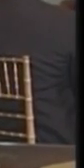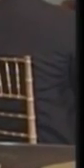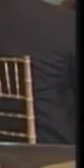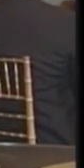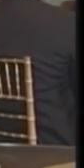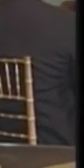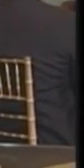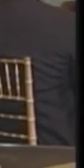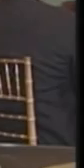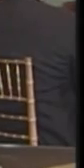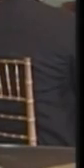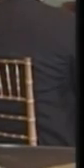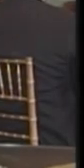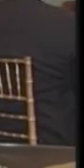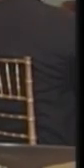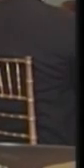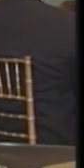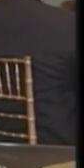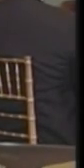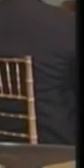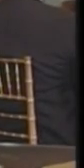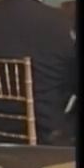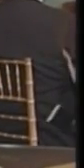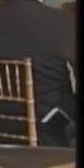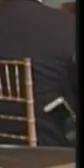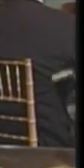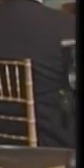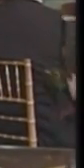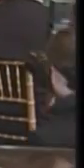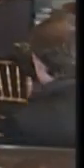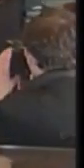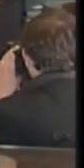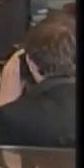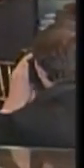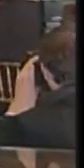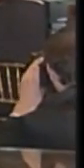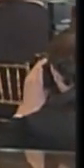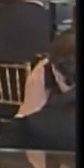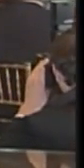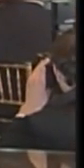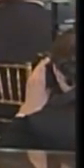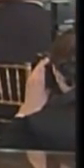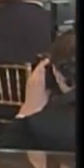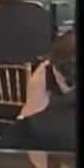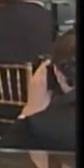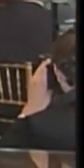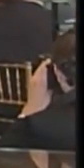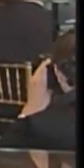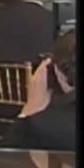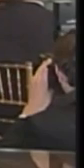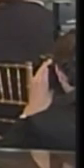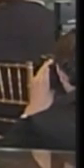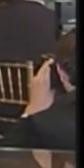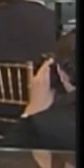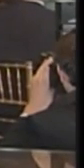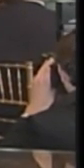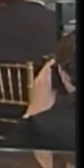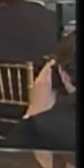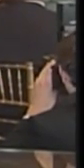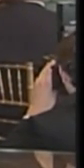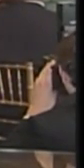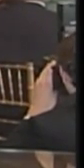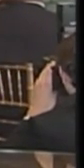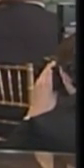Recentemente reli A Educação de Henry Adams, escrita pelo neto do principal redator desta famosa Constituição, o presidente